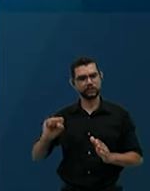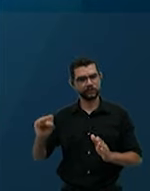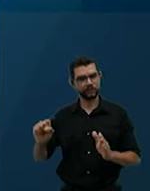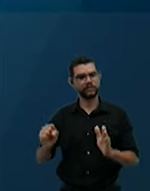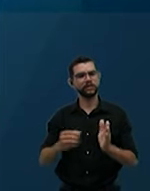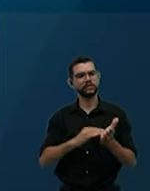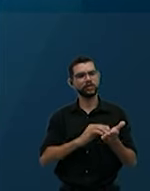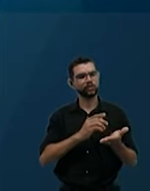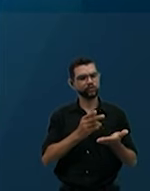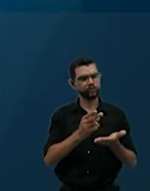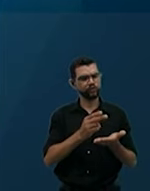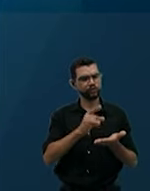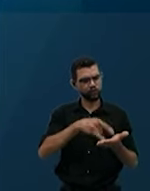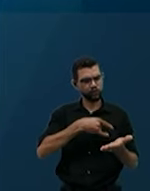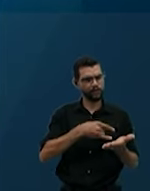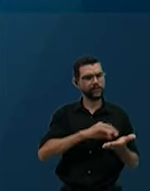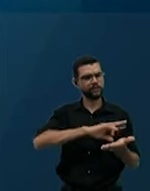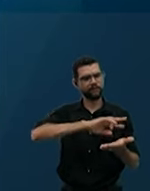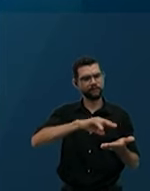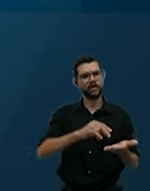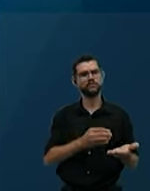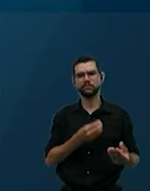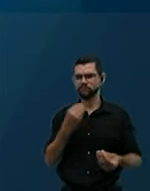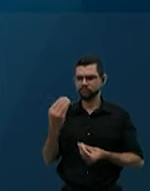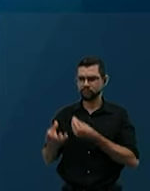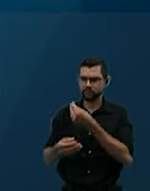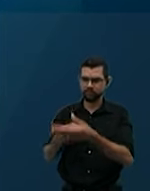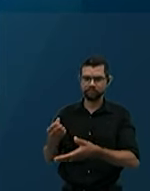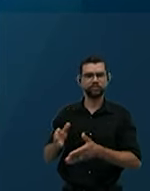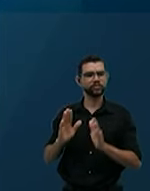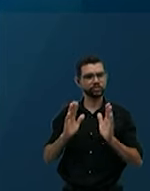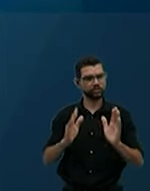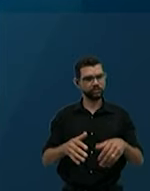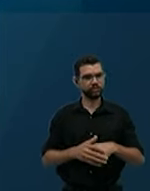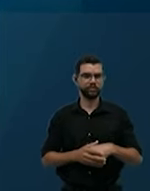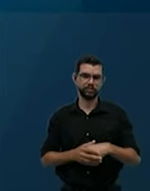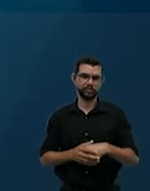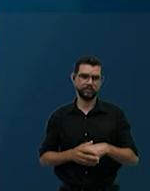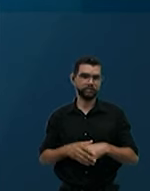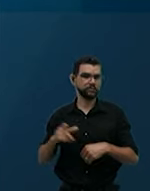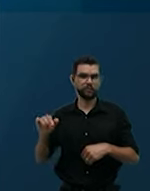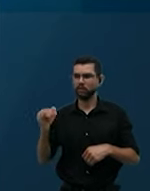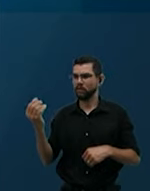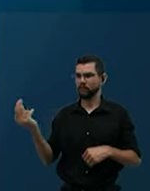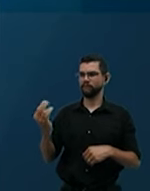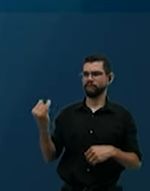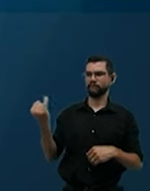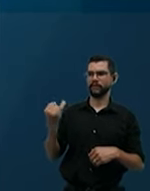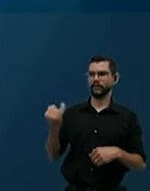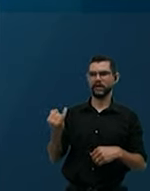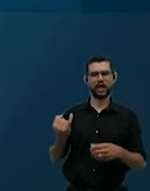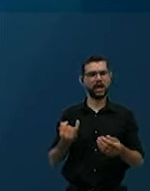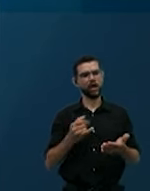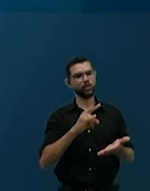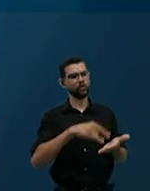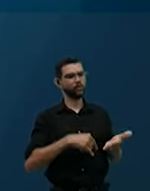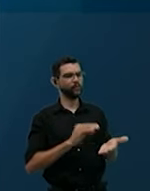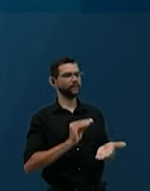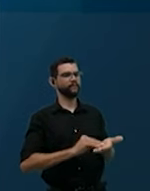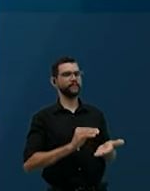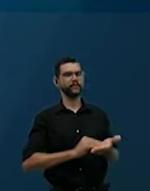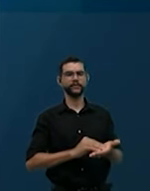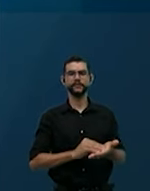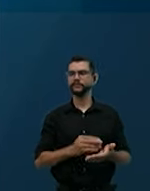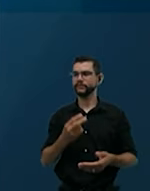que demonstre que não houve essa apresentação. Eu não acredito aqui que o colega advogado da AGU tenha feito isso